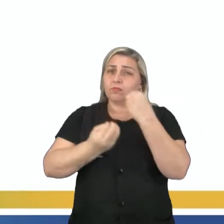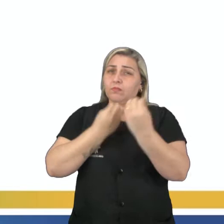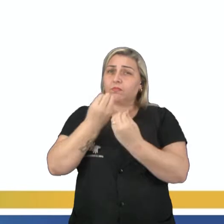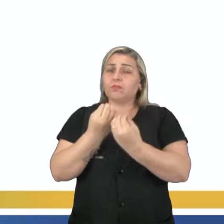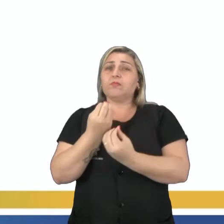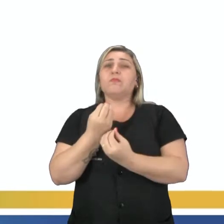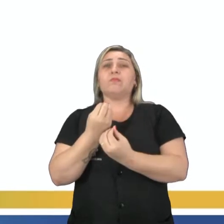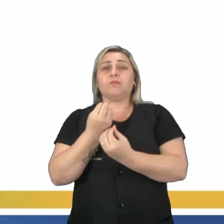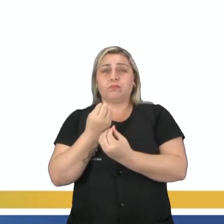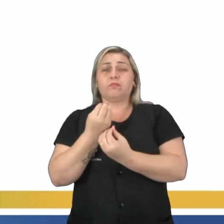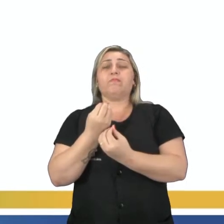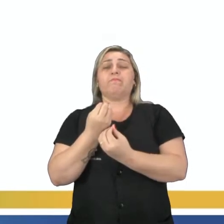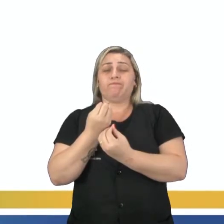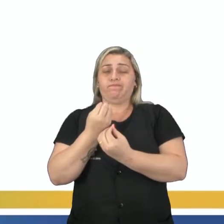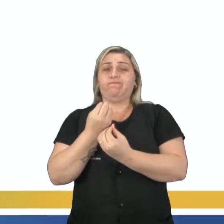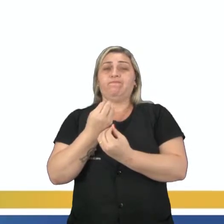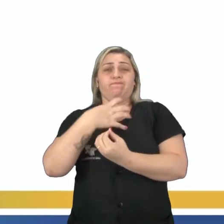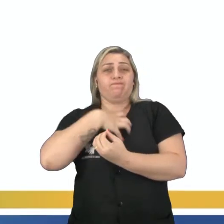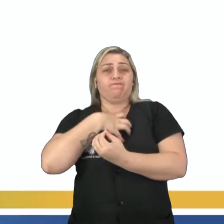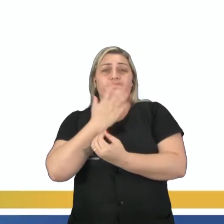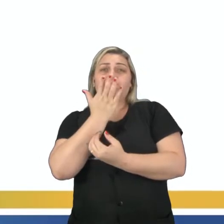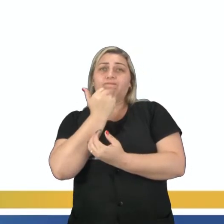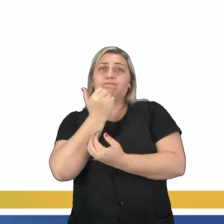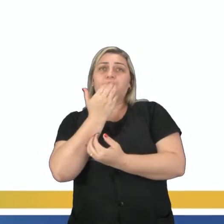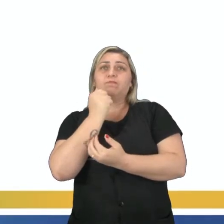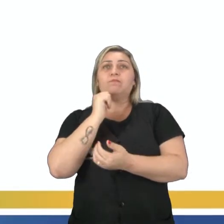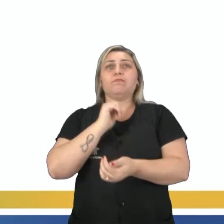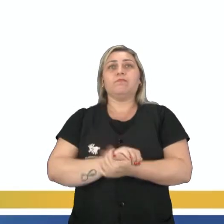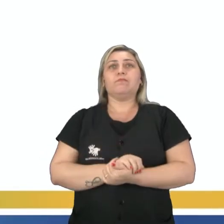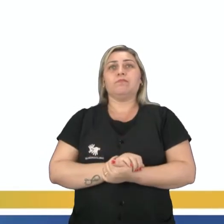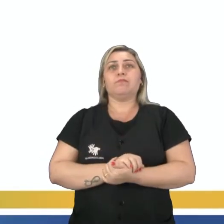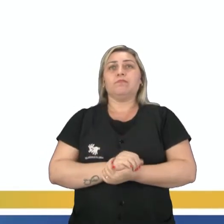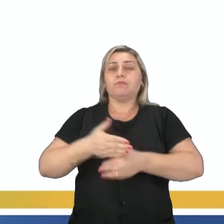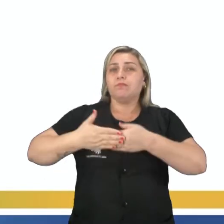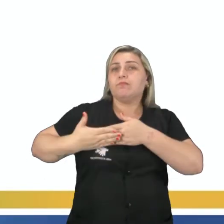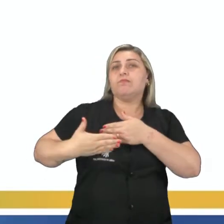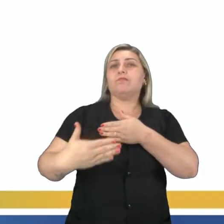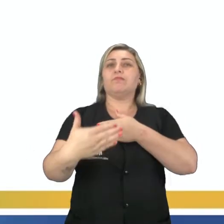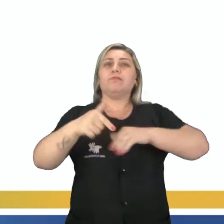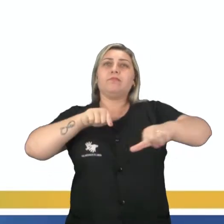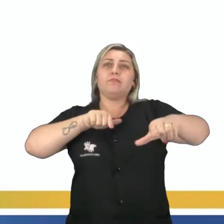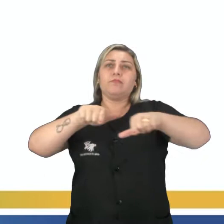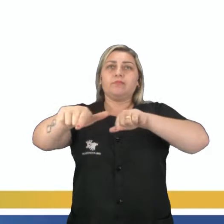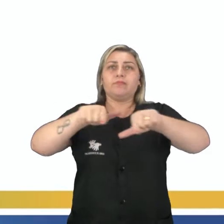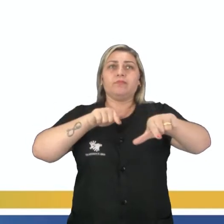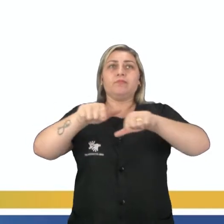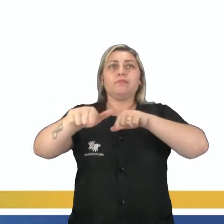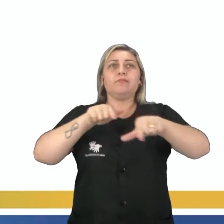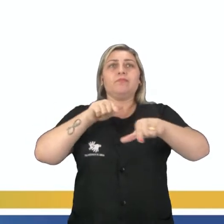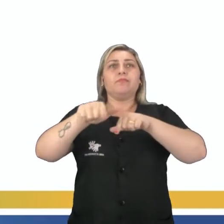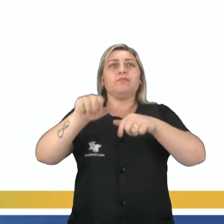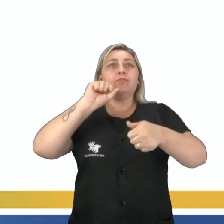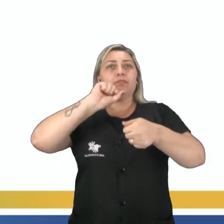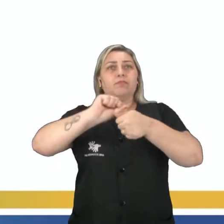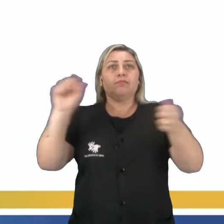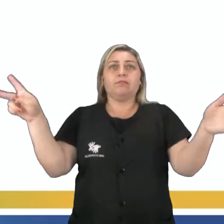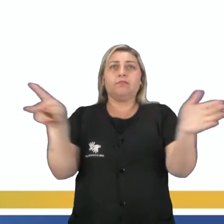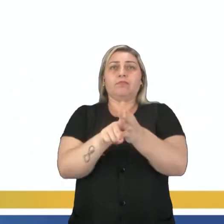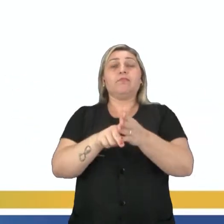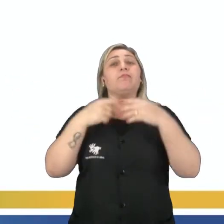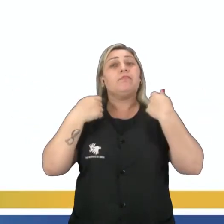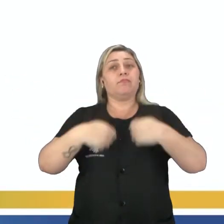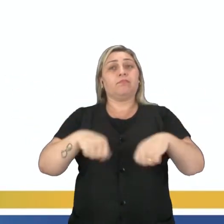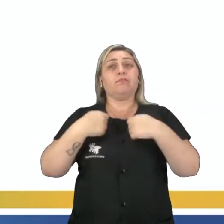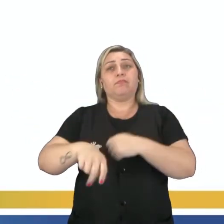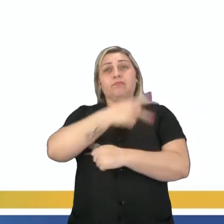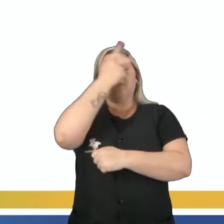começou a buscar formas de se alimentar. Então, desde então, o trabalho ele passou a